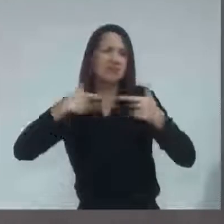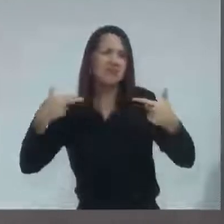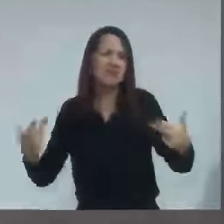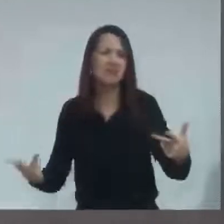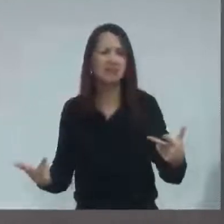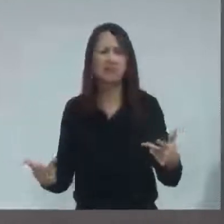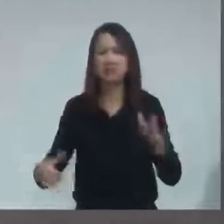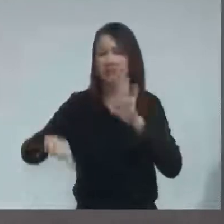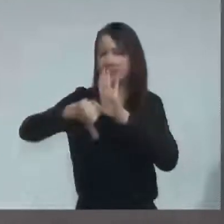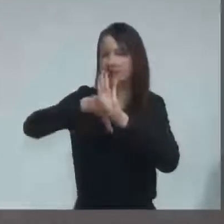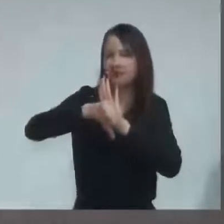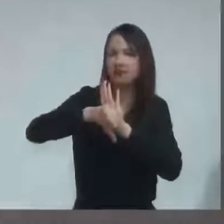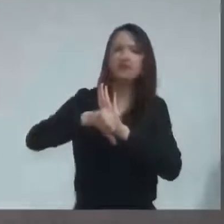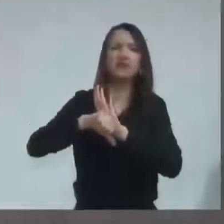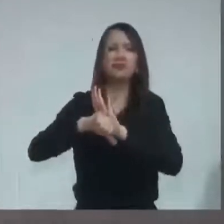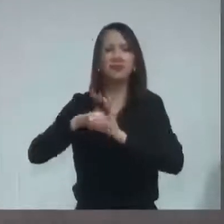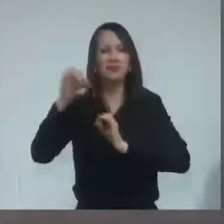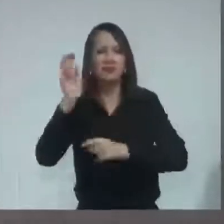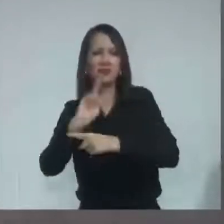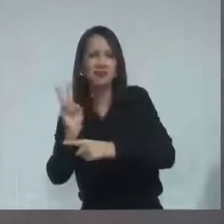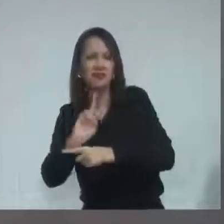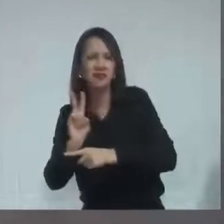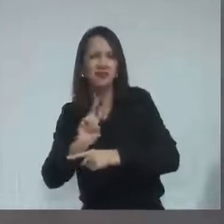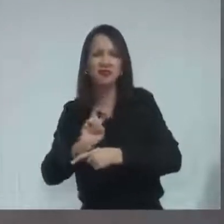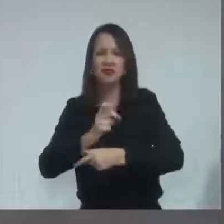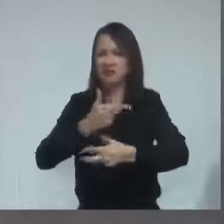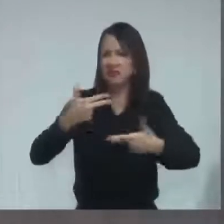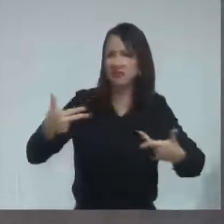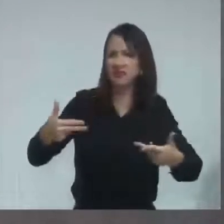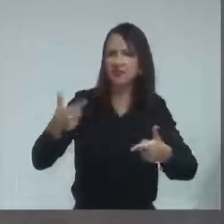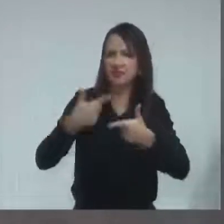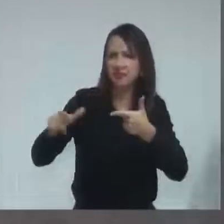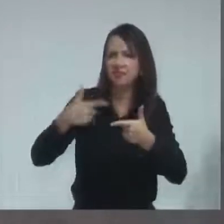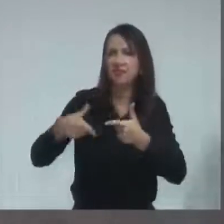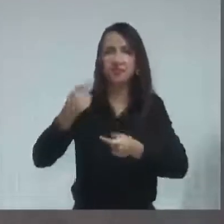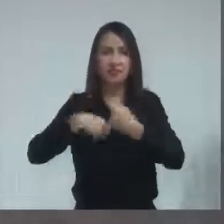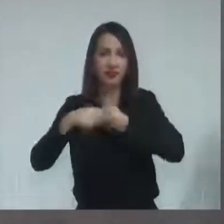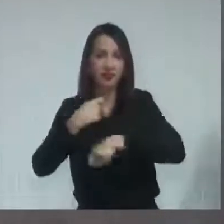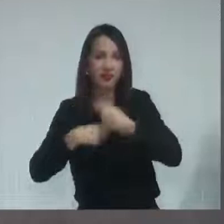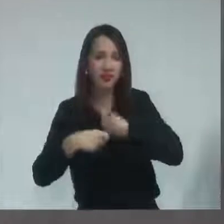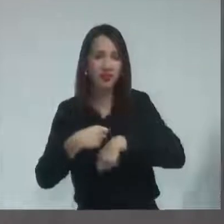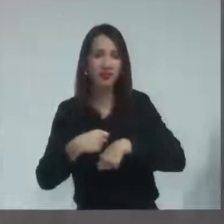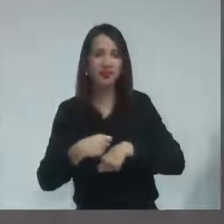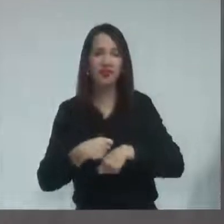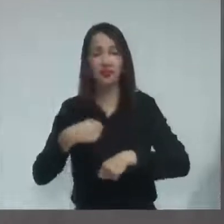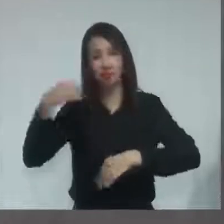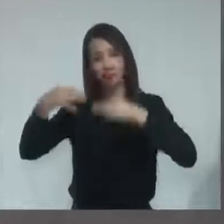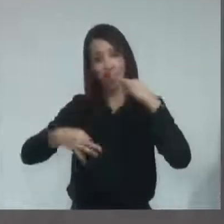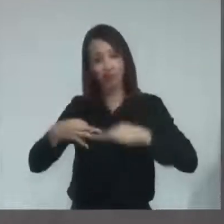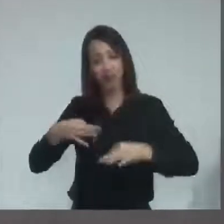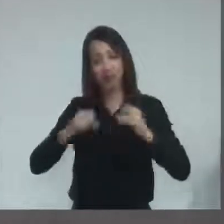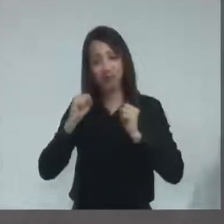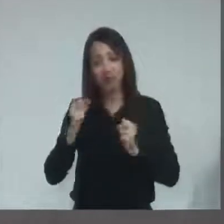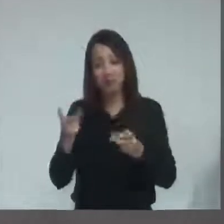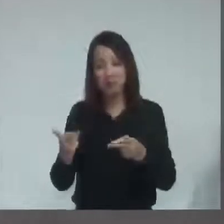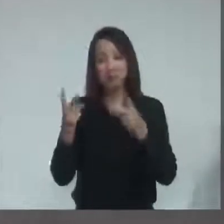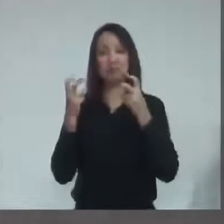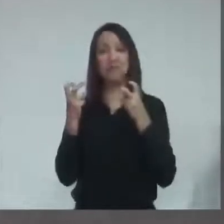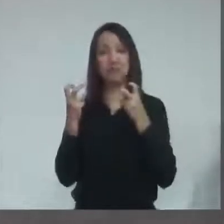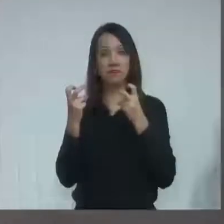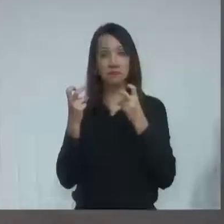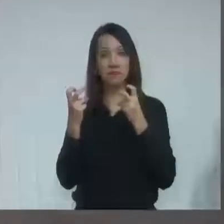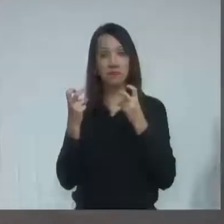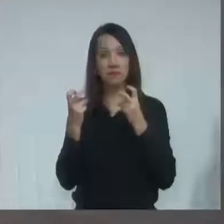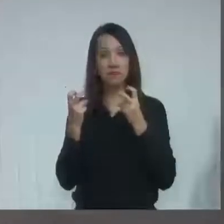crime fiscal, de improbidade administrativa, seja qual for. Então, há um exame de admissibilidade feito pelo juiz. Quando